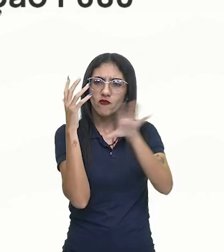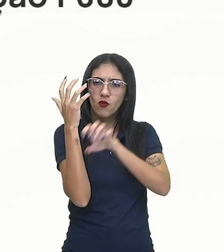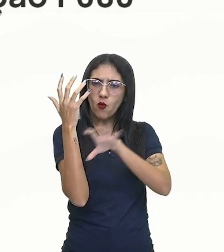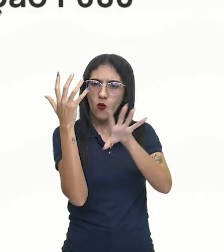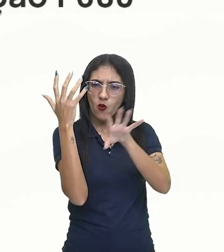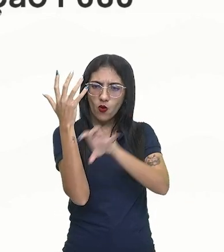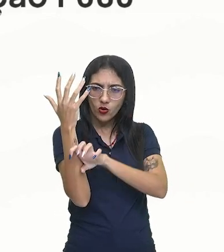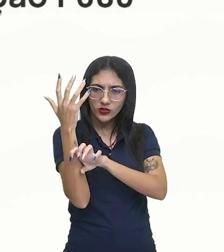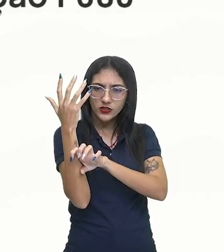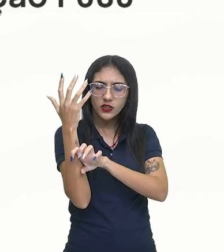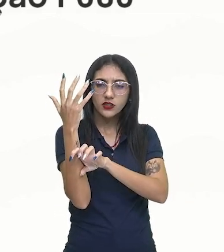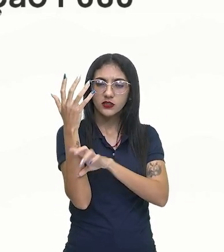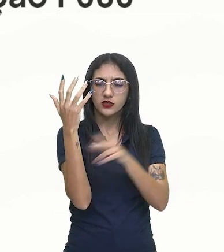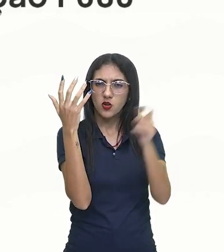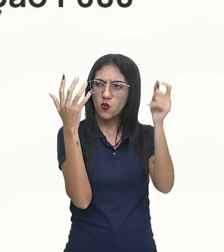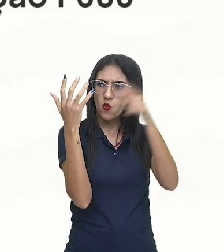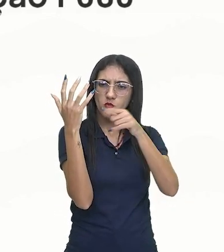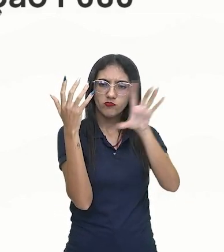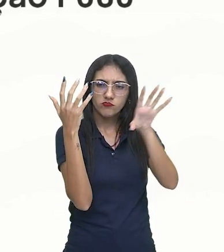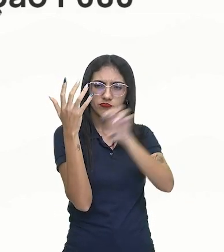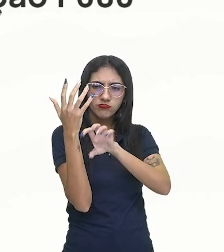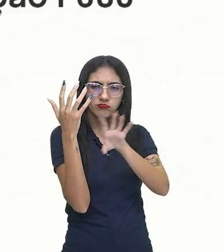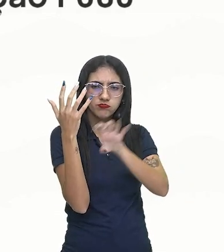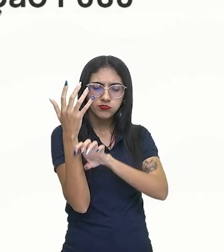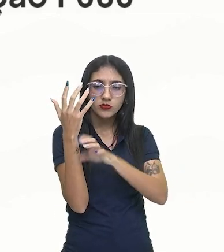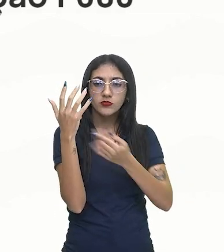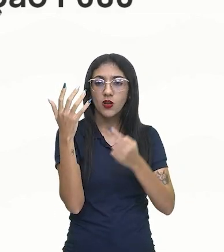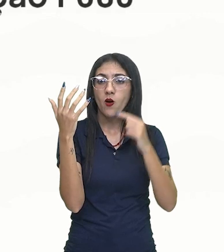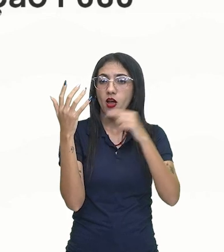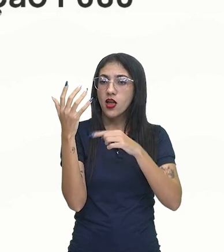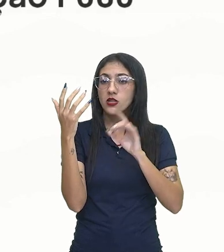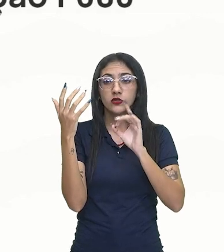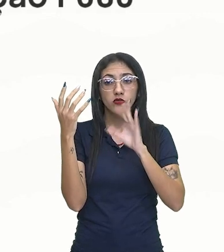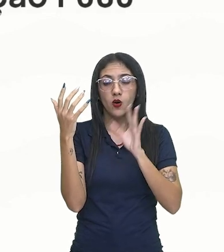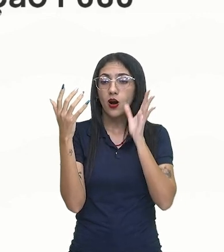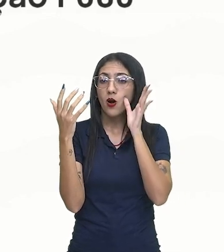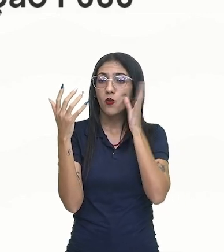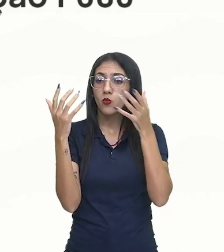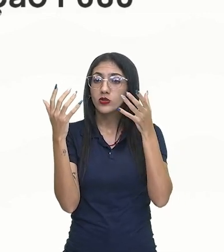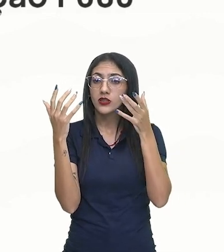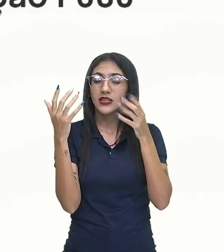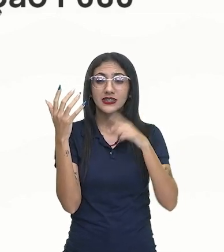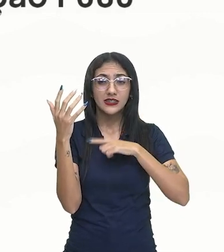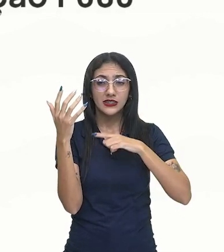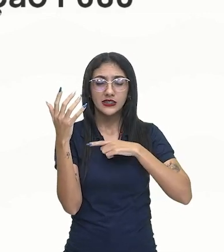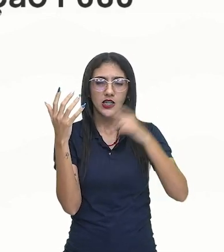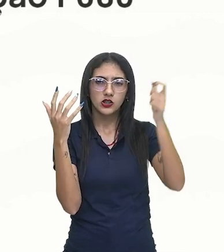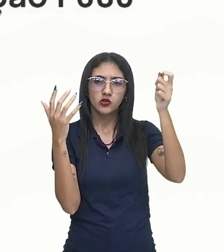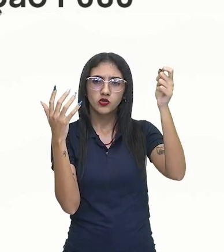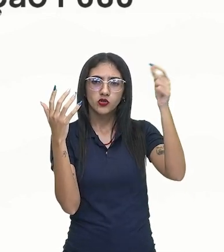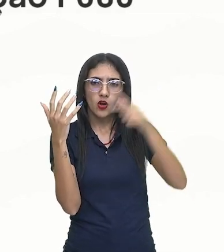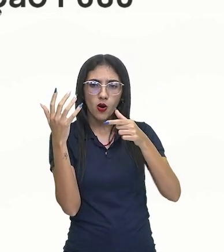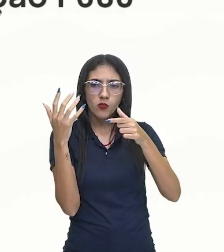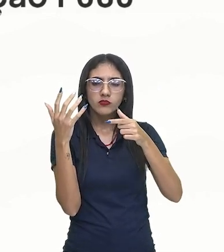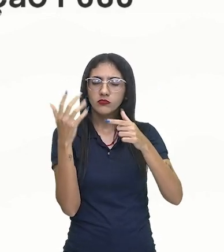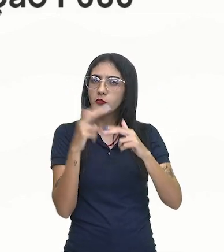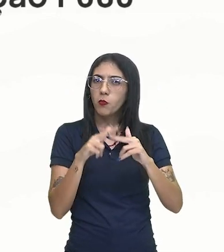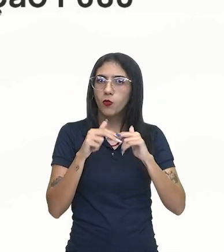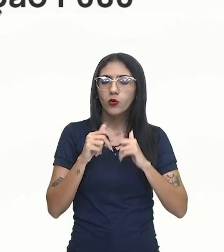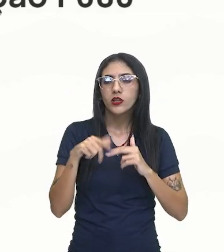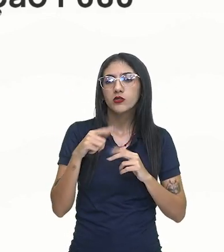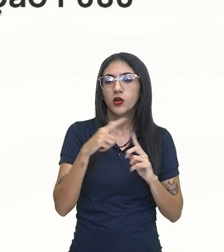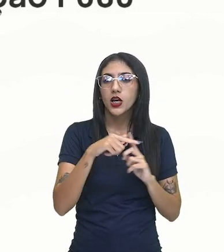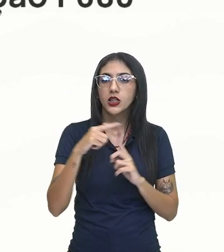luz, como eu havia falado para vocês, esse processo vai ocorrer só na presença de luz, por isso é chamada de fase